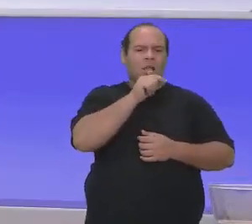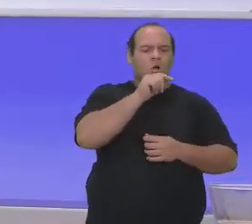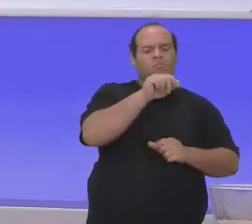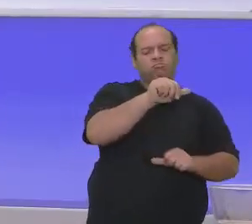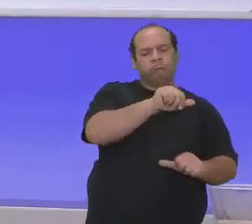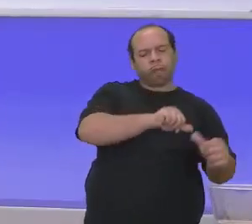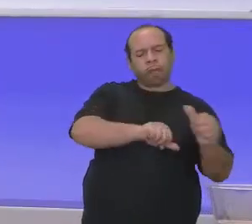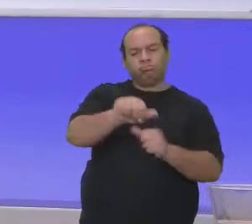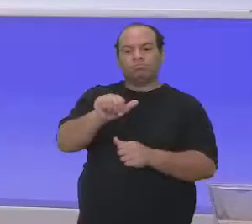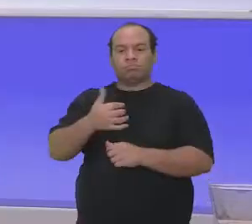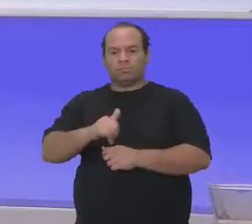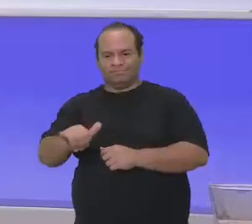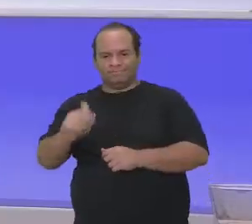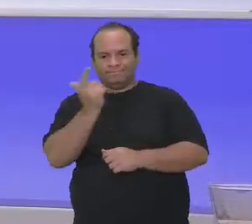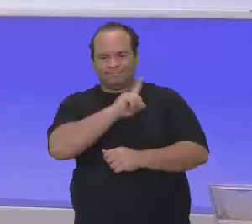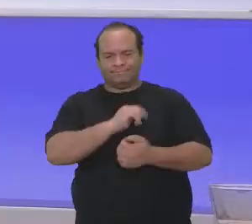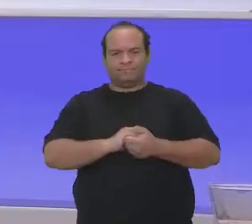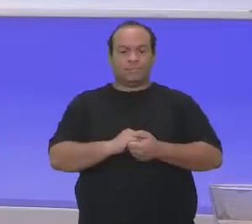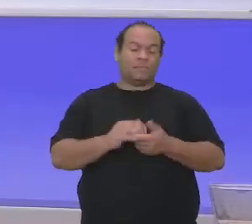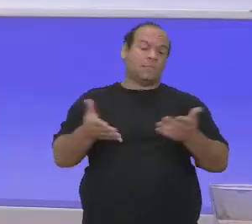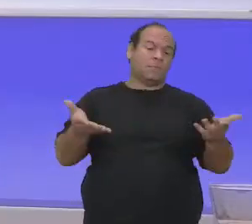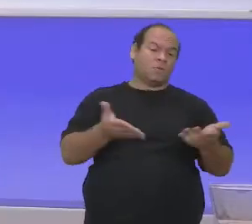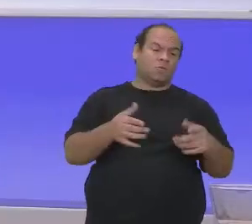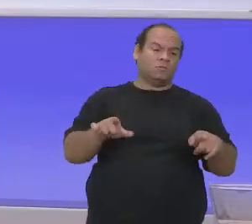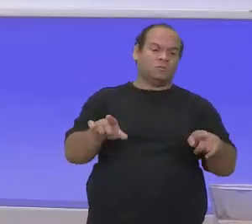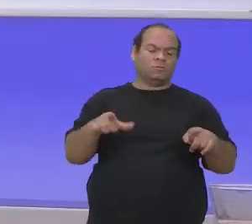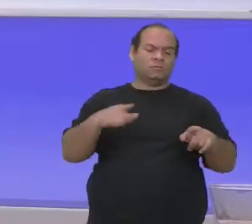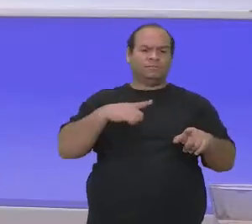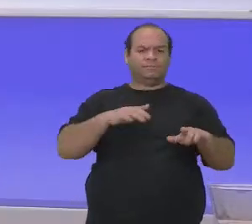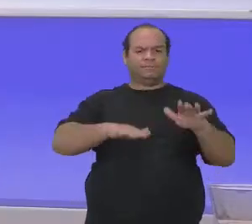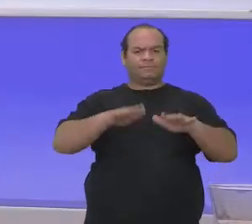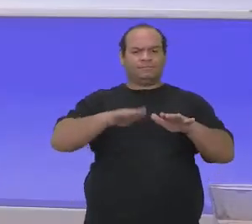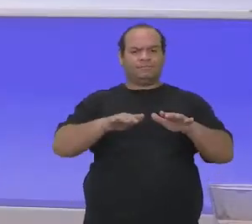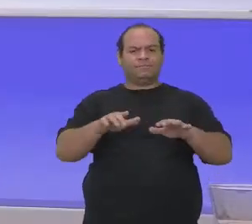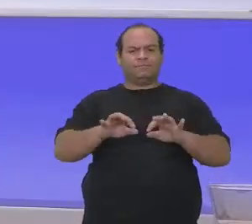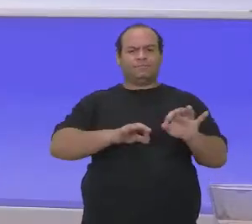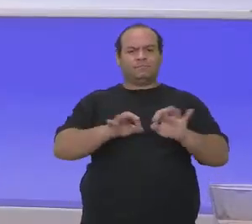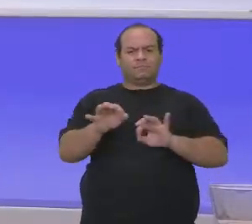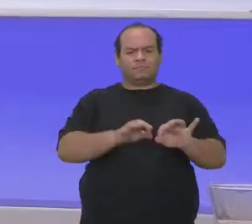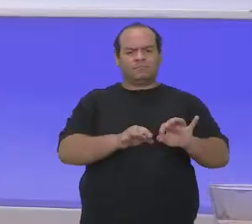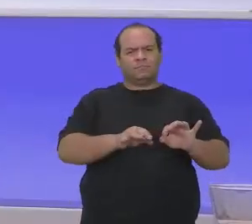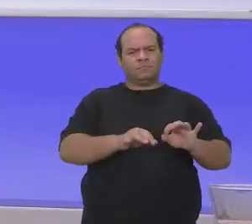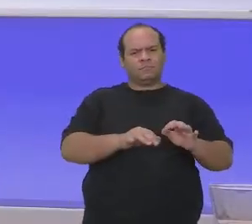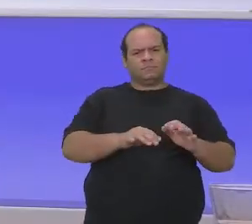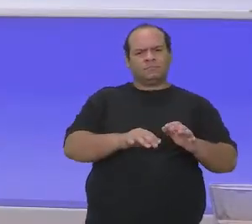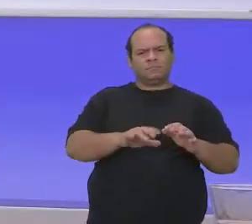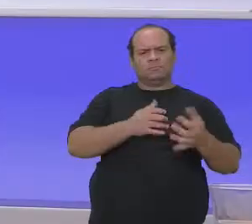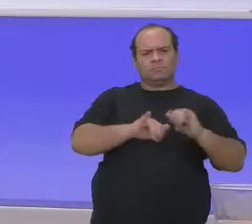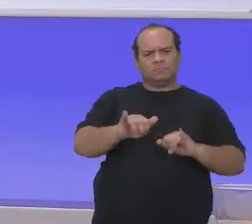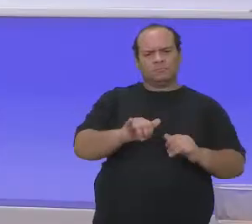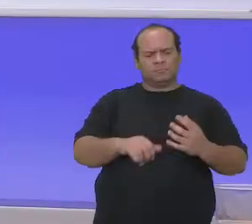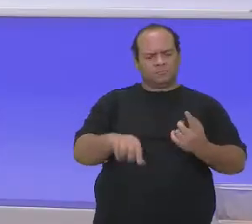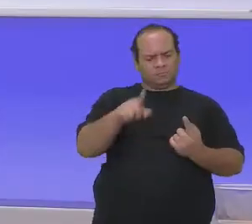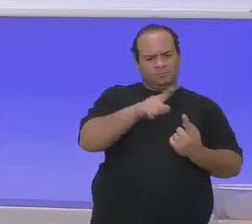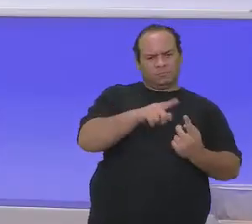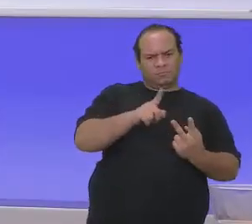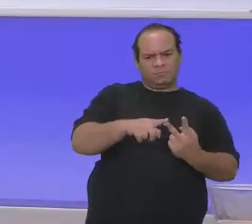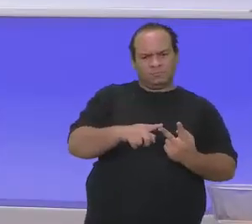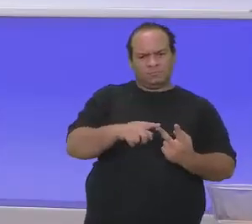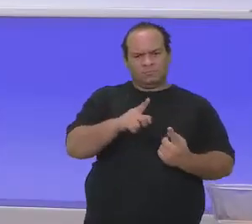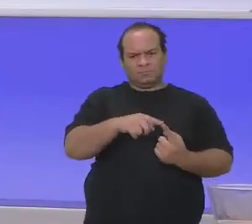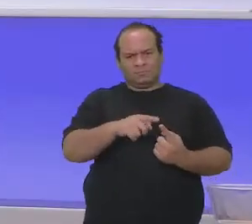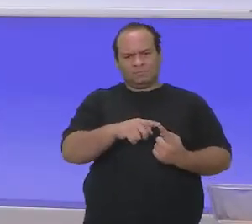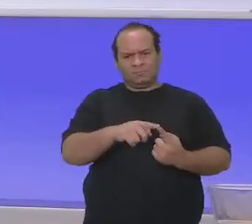energia elétrica. Hoje, a gente divide as energias em 2 tipos. As